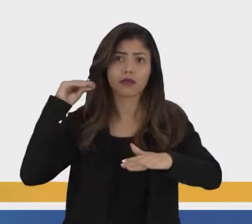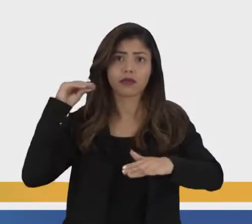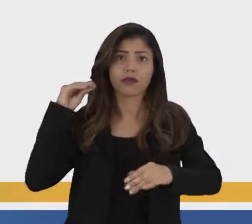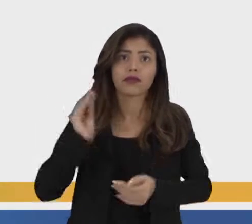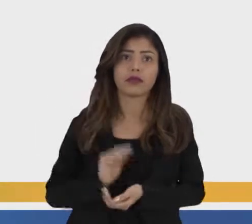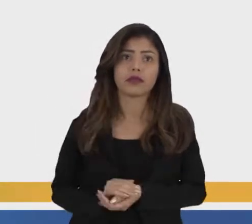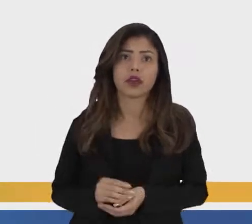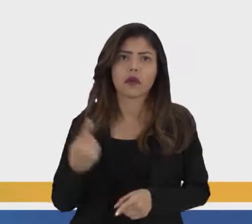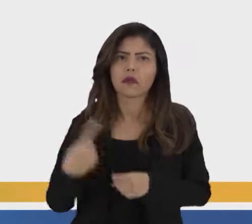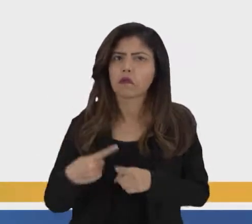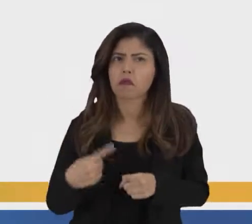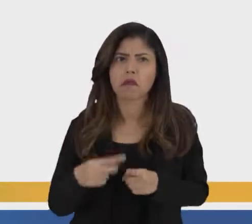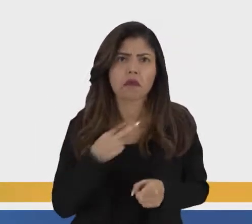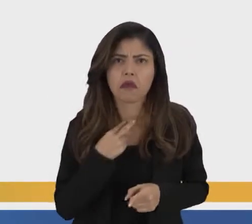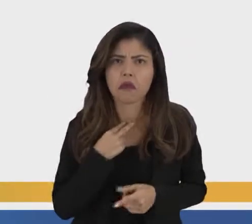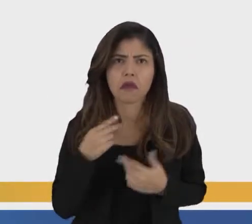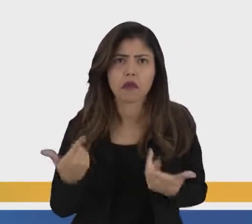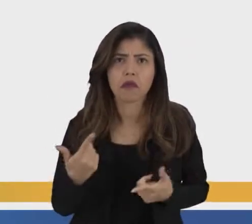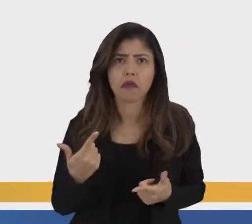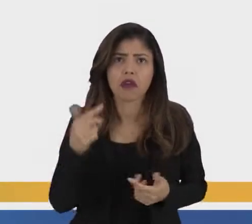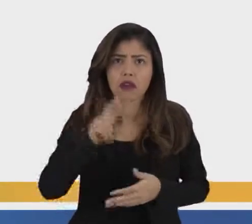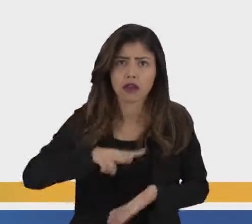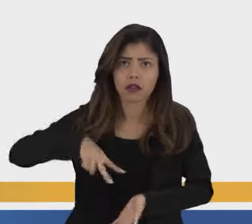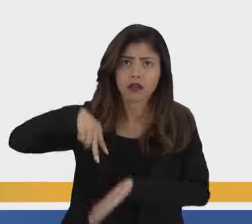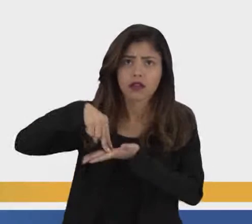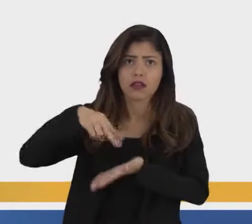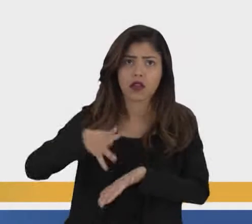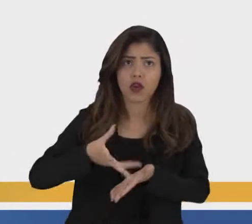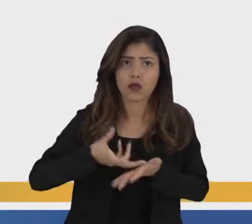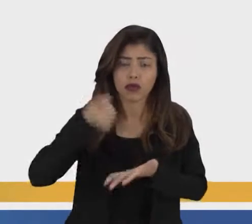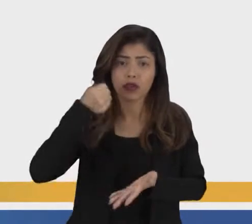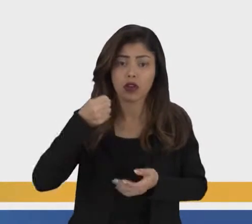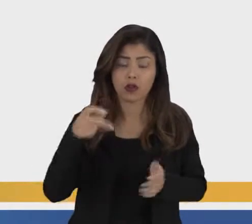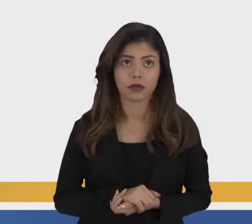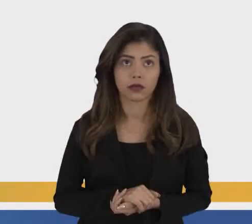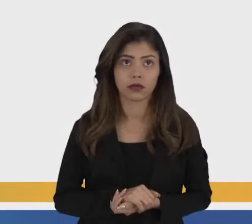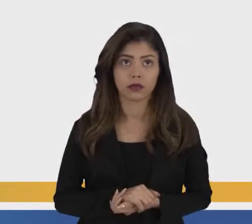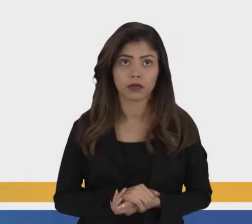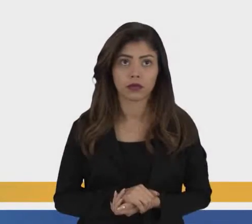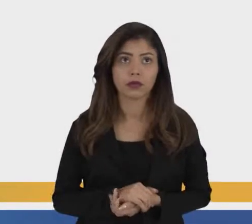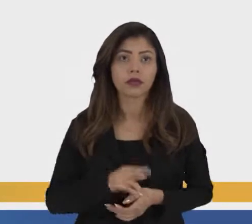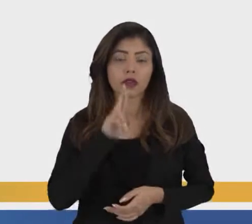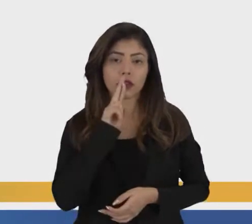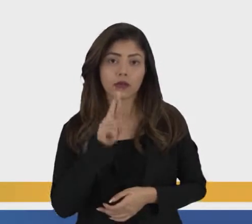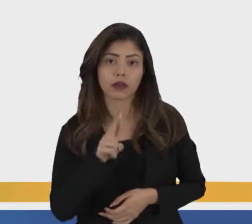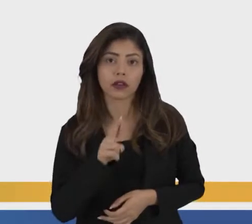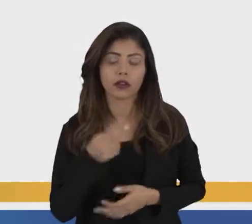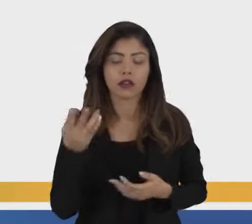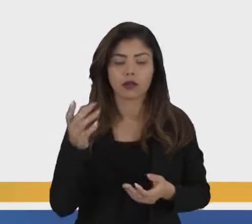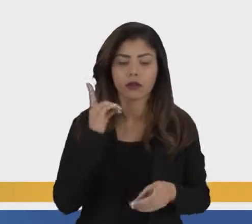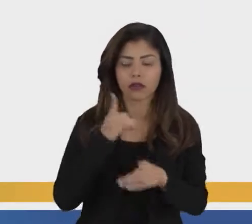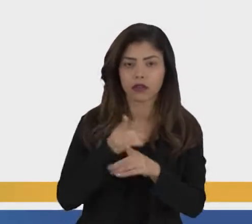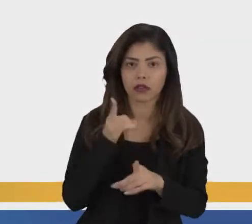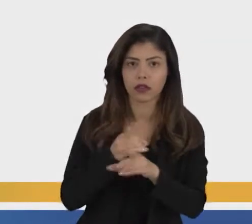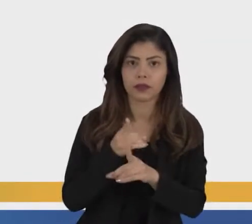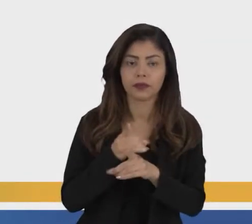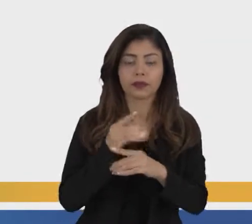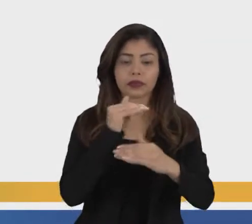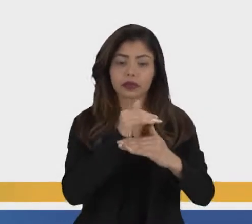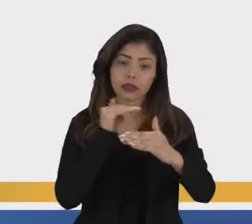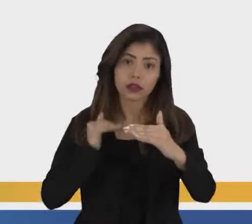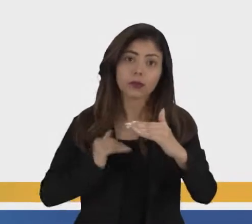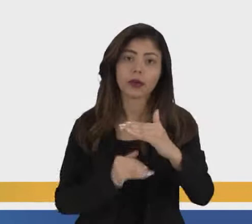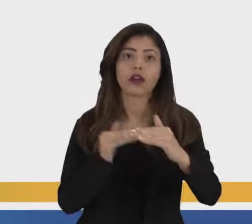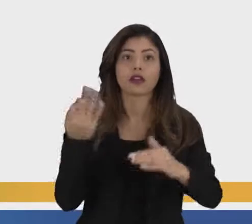Por que não é possível uma pessoa se erguer puxando o seu próprio cabelo? As respostas nós vamos encontrar na parte